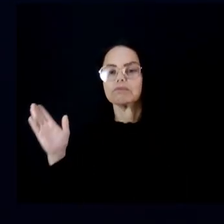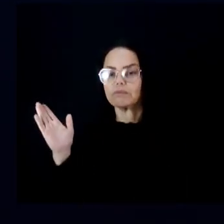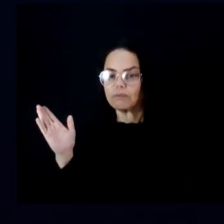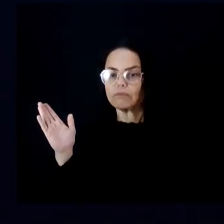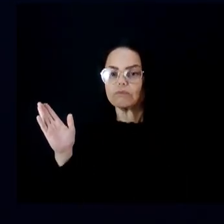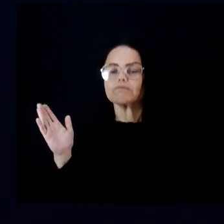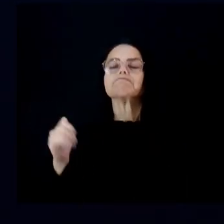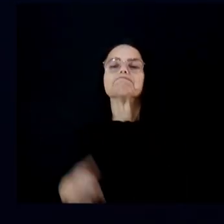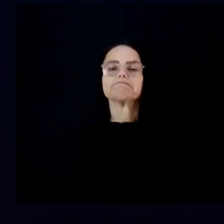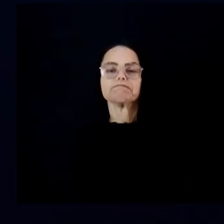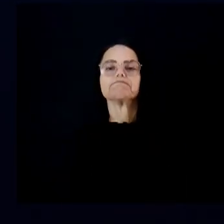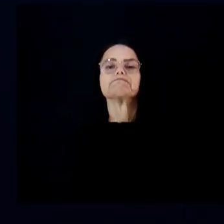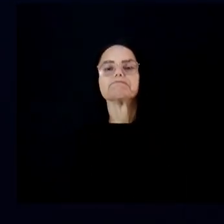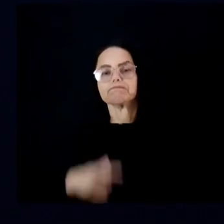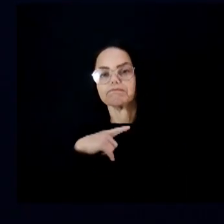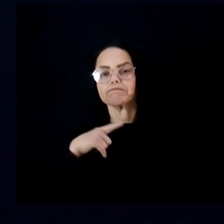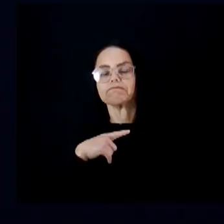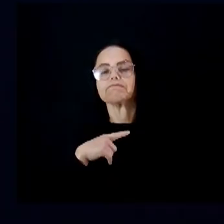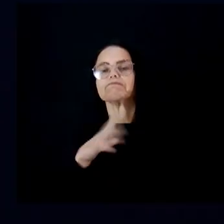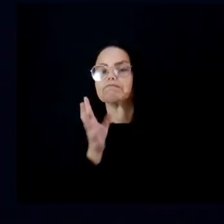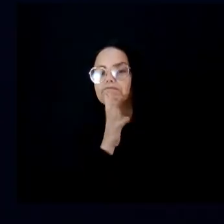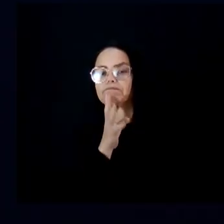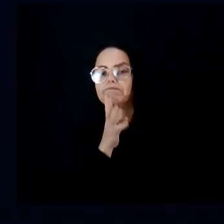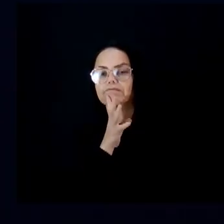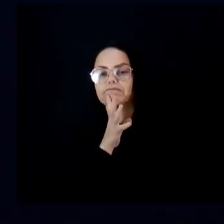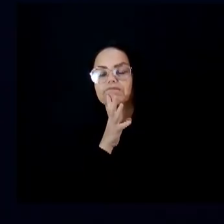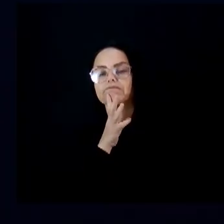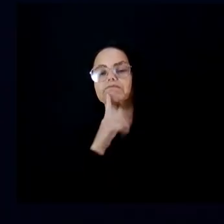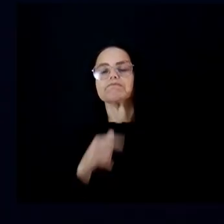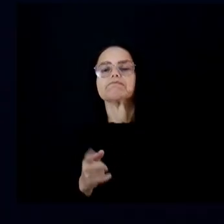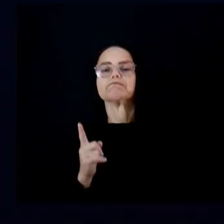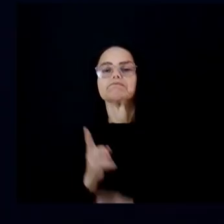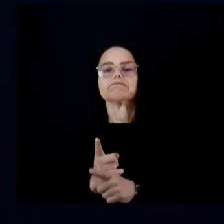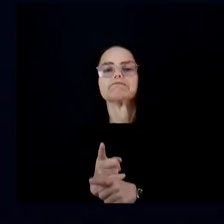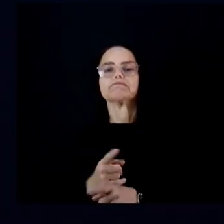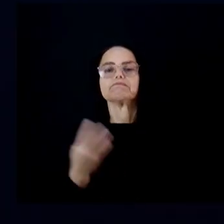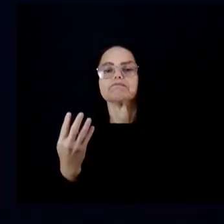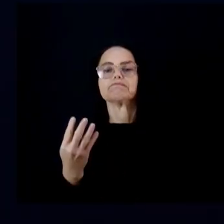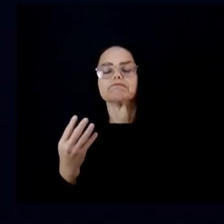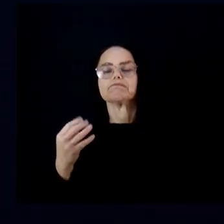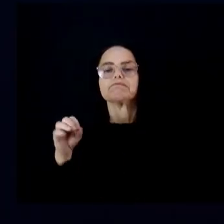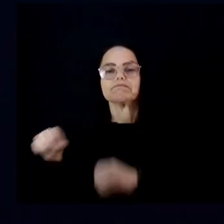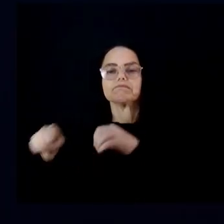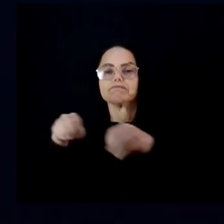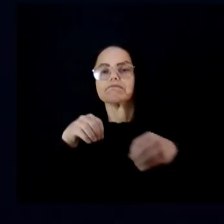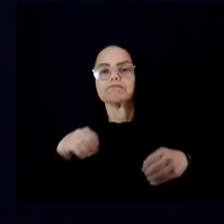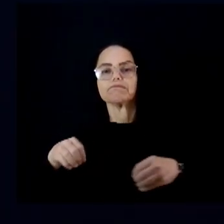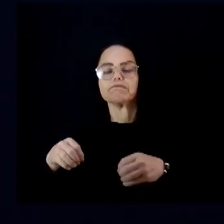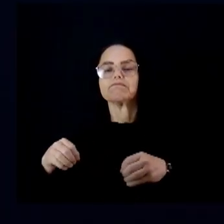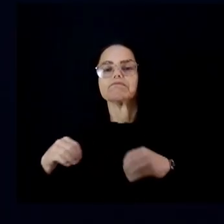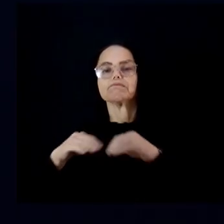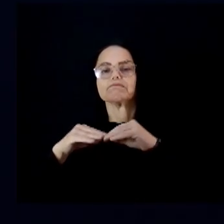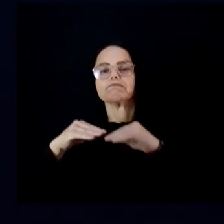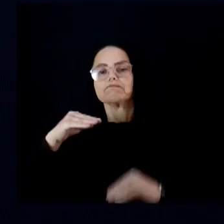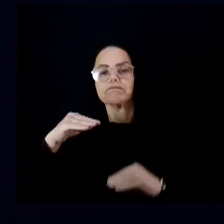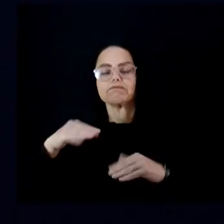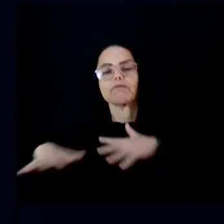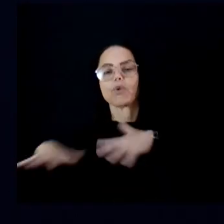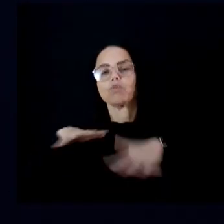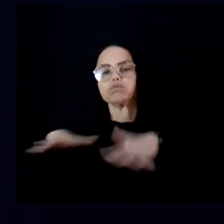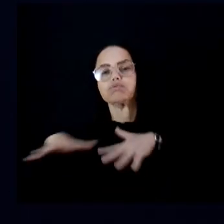gente tem conhecimento. O Japão praticamente está no encontro de 4 placas tectônicas. Então, esse terremoto, por exemplo,